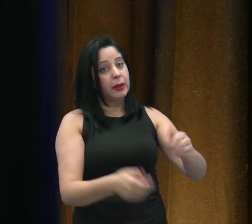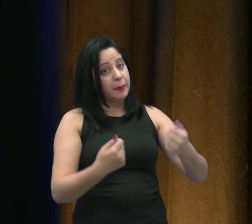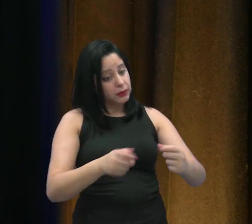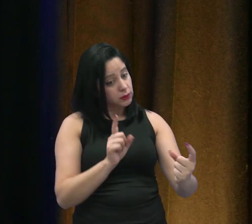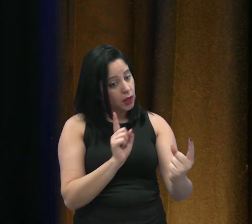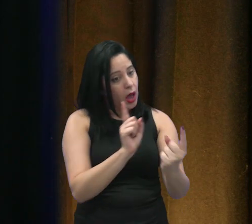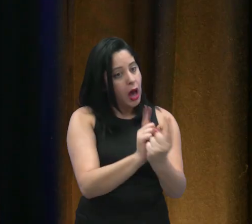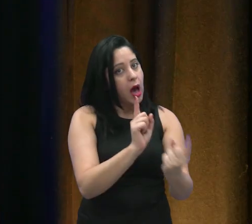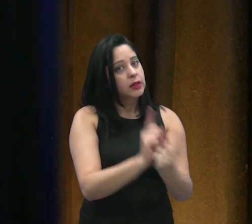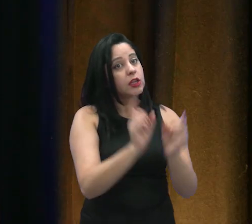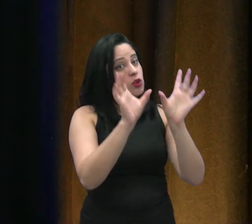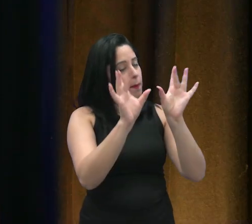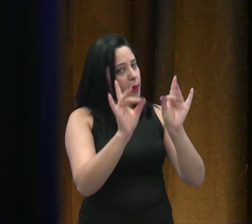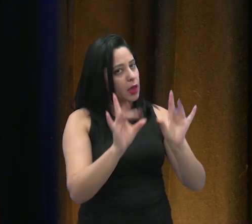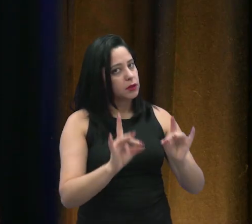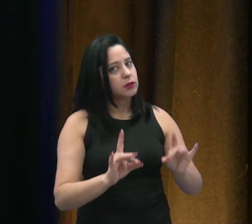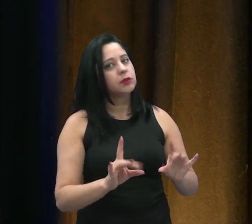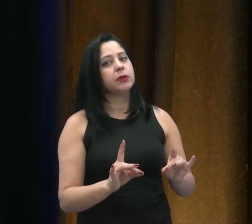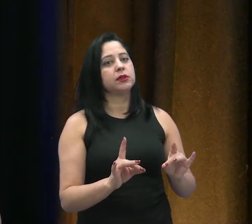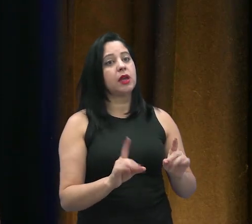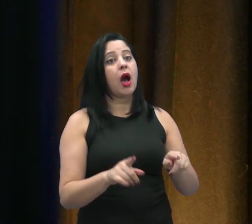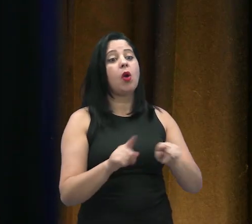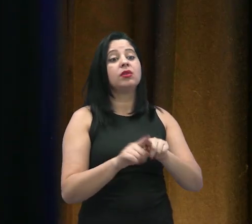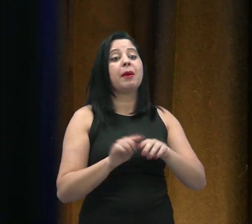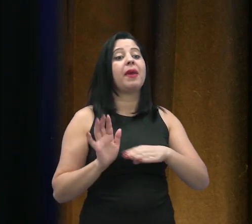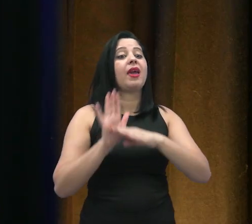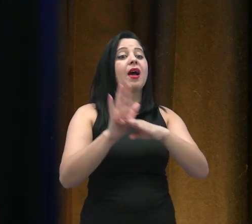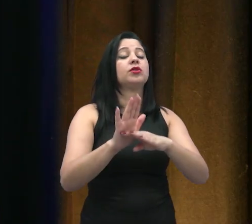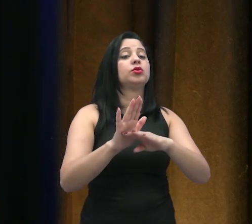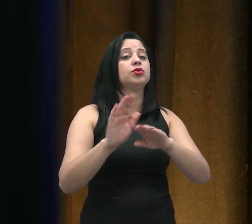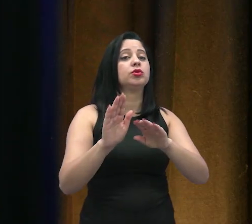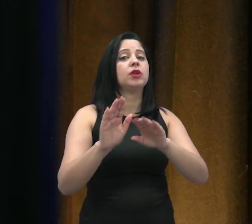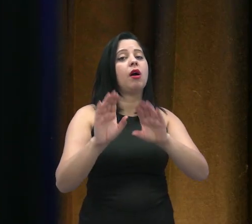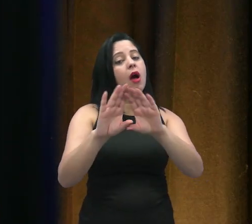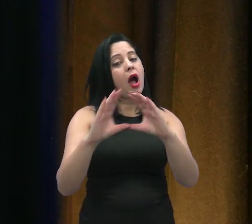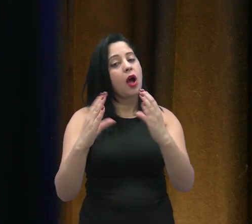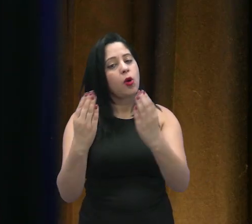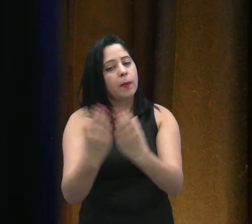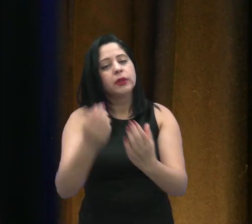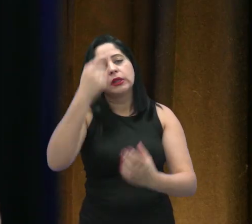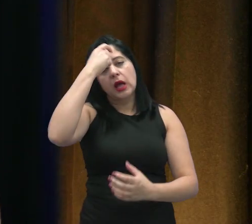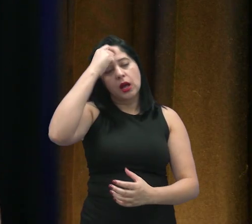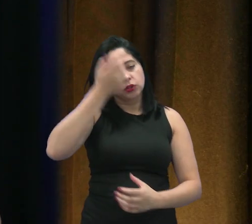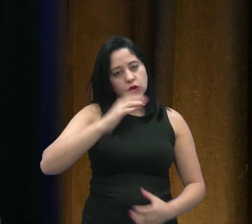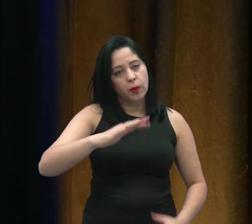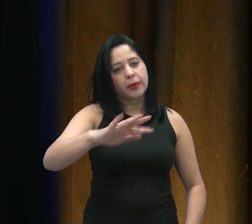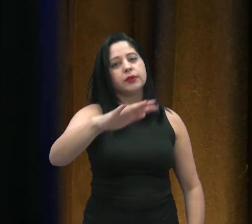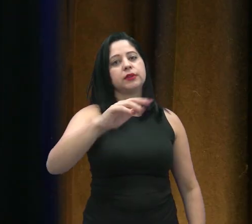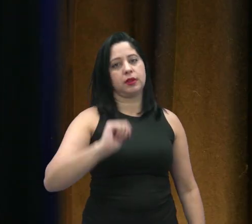trabalho bem individualizado, mas também promover um trabalho com a comunidade no geral, né,